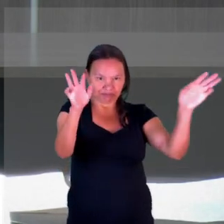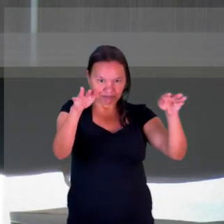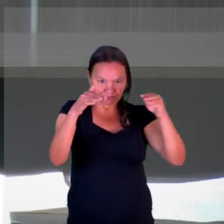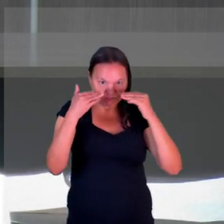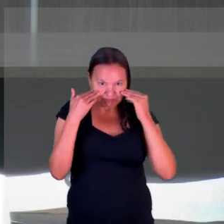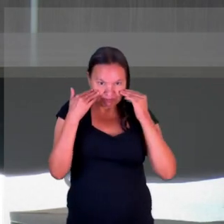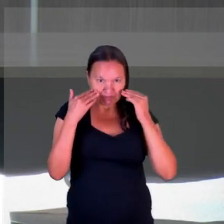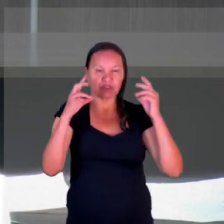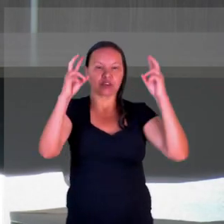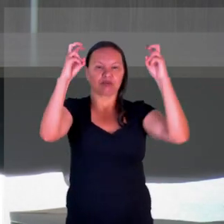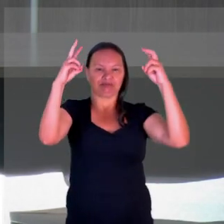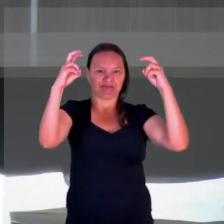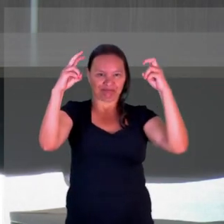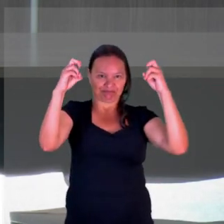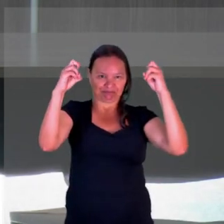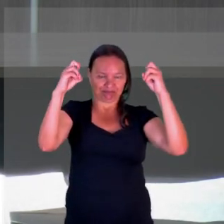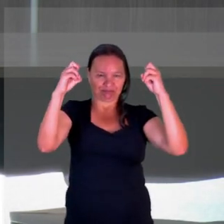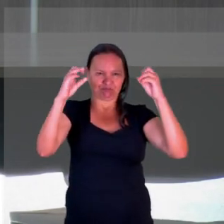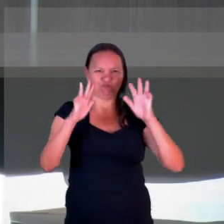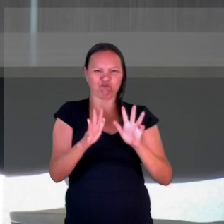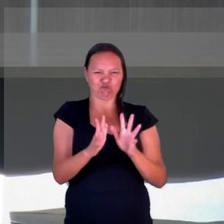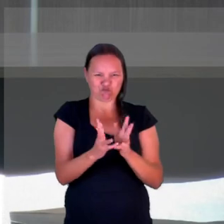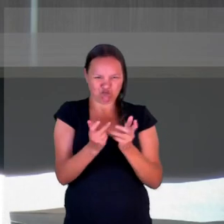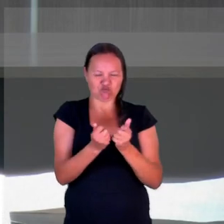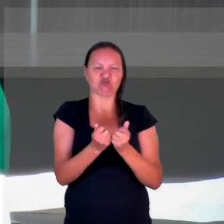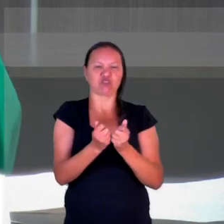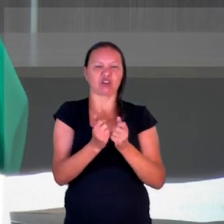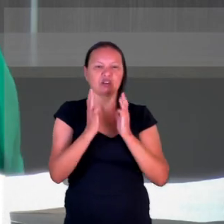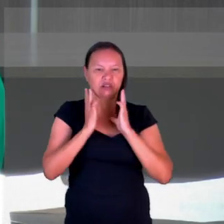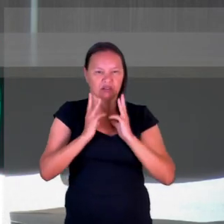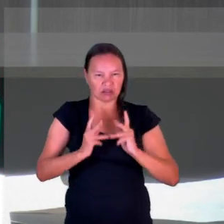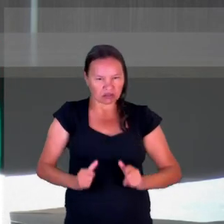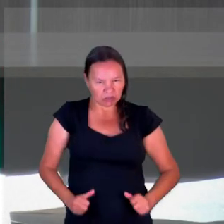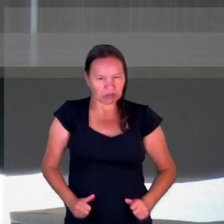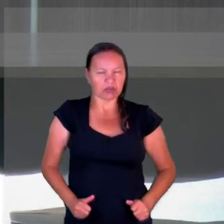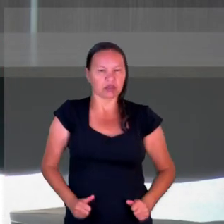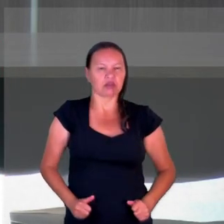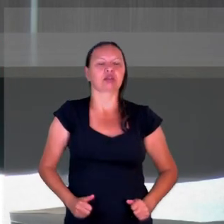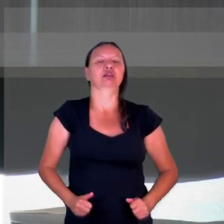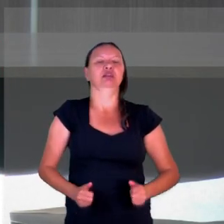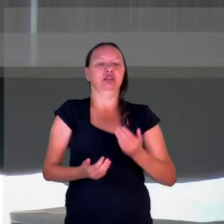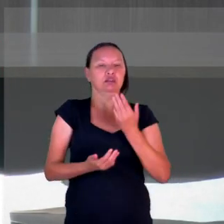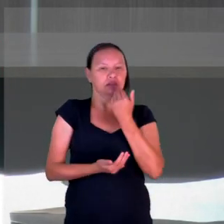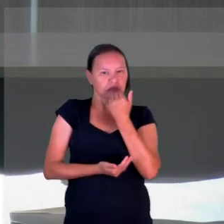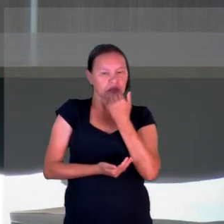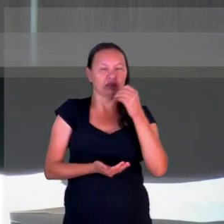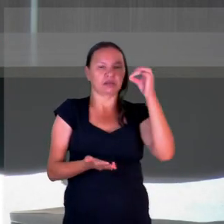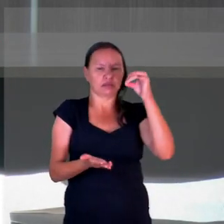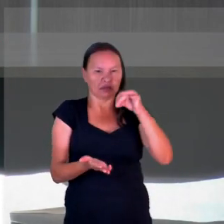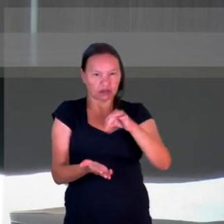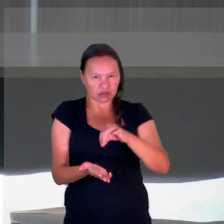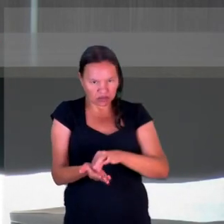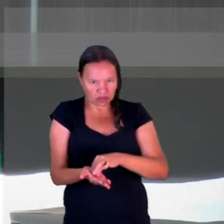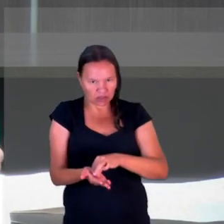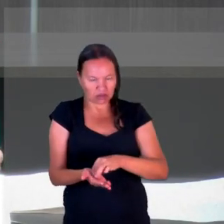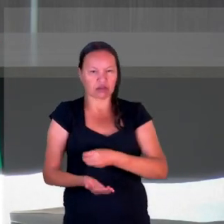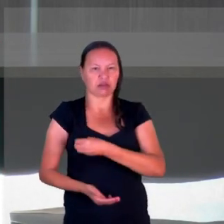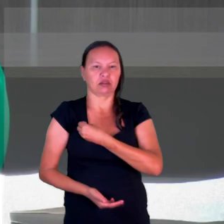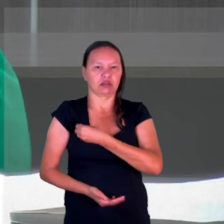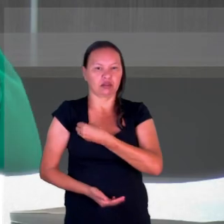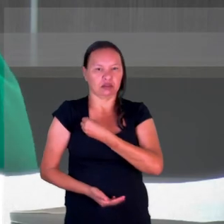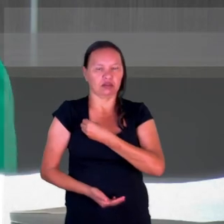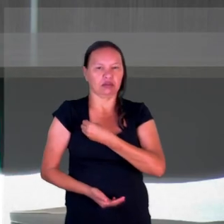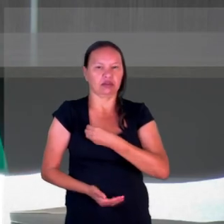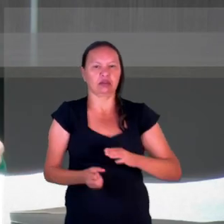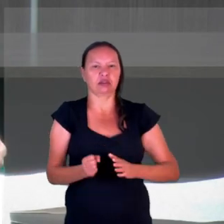este tema que nos é tão caro que é o direito humano Alimentação adequada a defesa da vida não e a